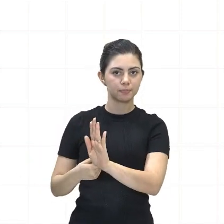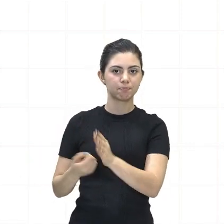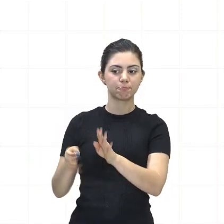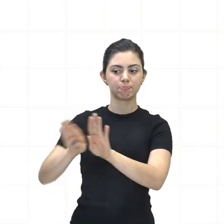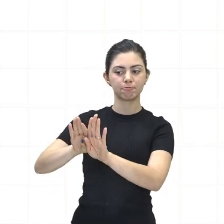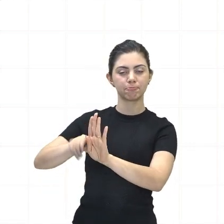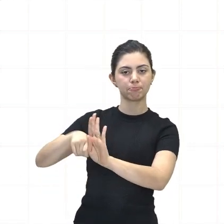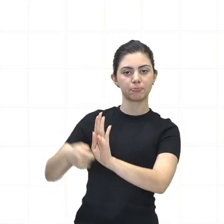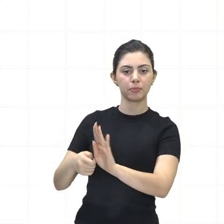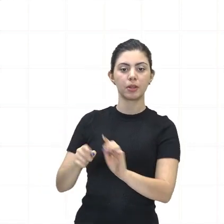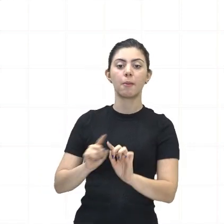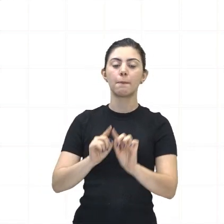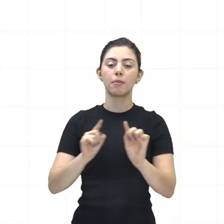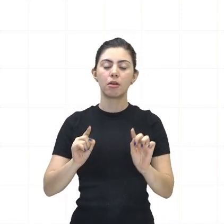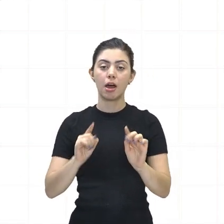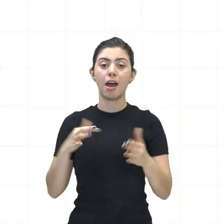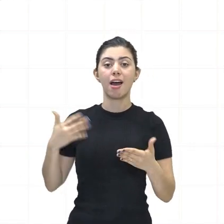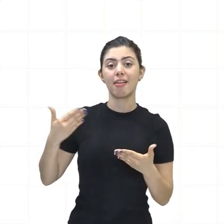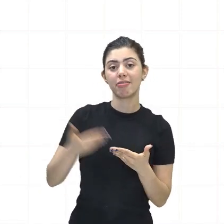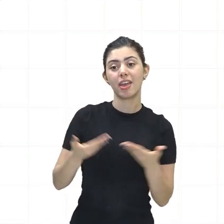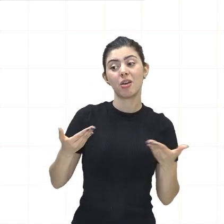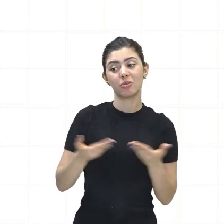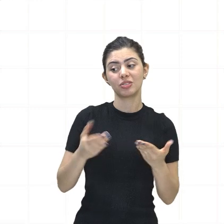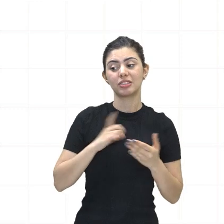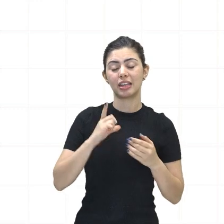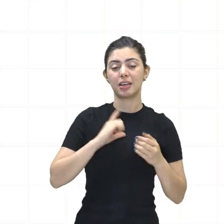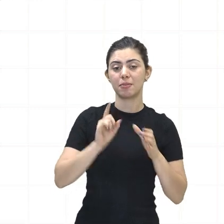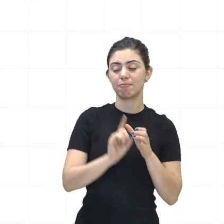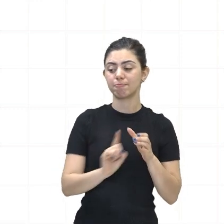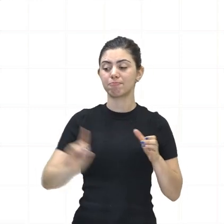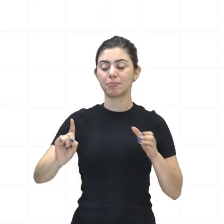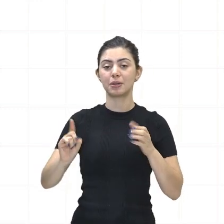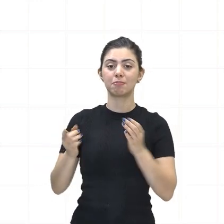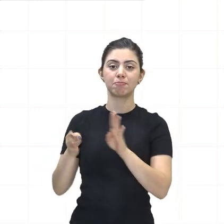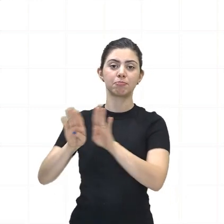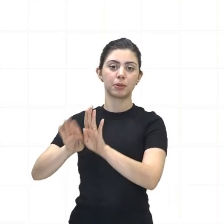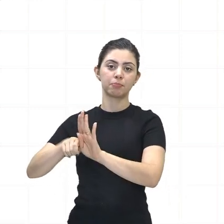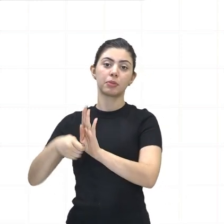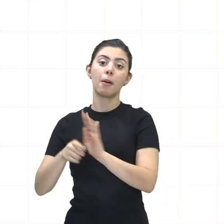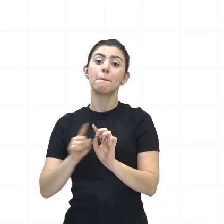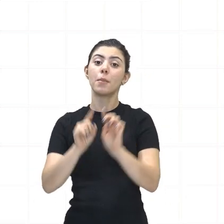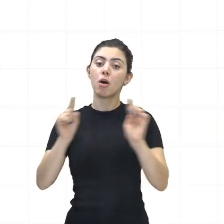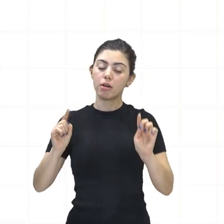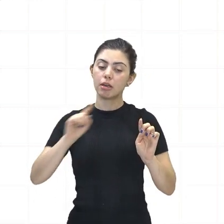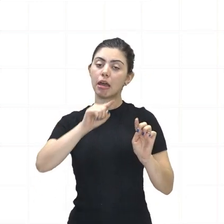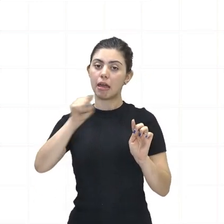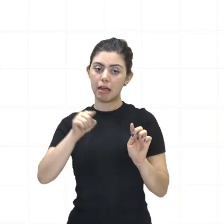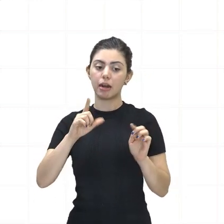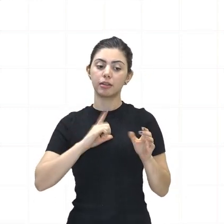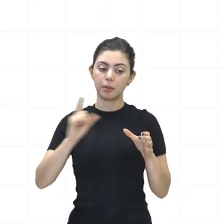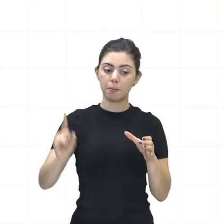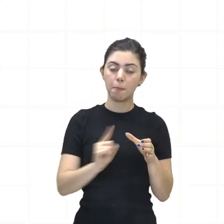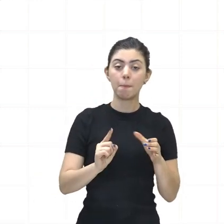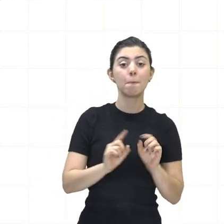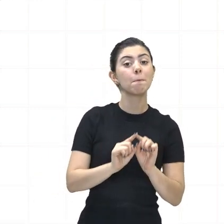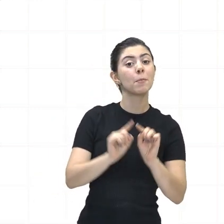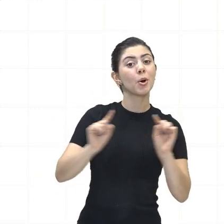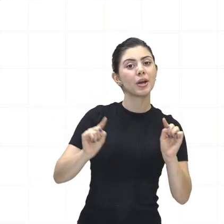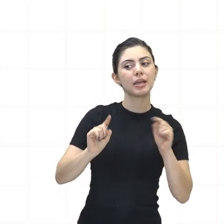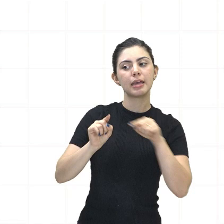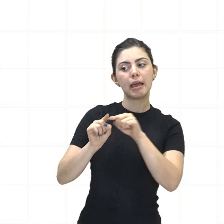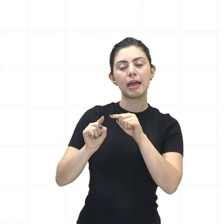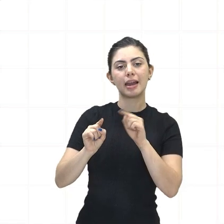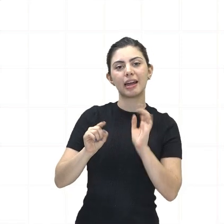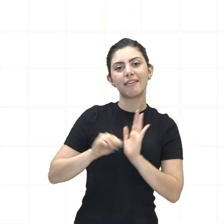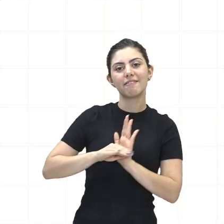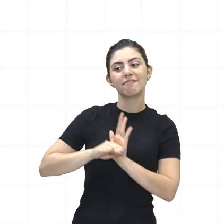Venezuela saiu em 2017, até hoje ela é suspensa, ela ainda é considerada um membro do Mercosul, mas ela está na categoria de suspensa.